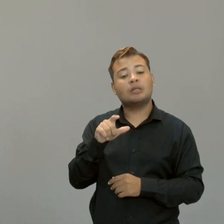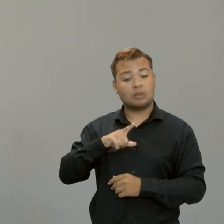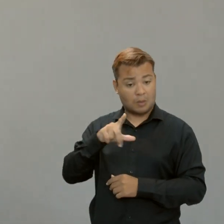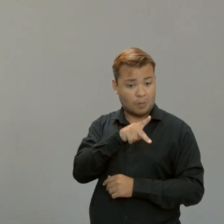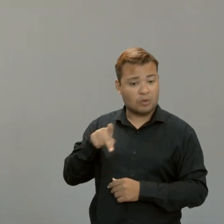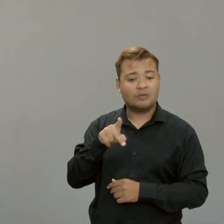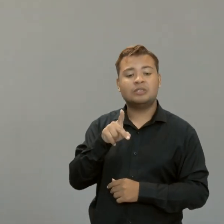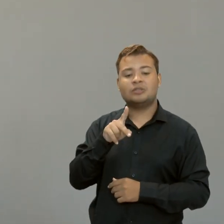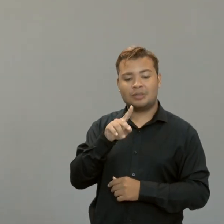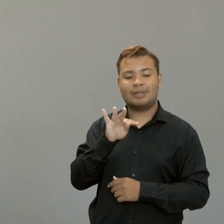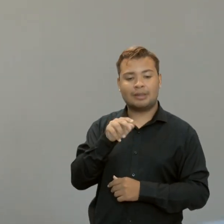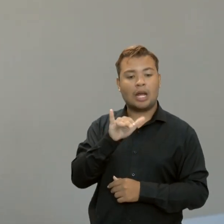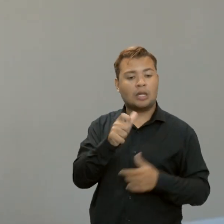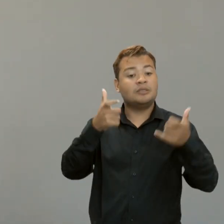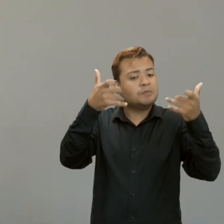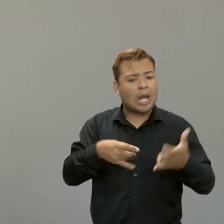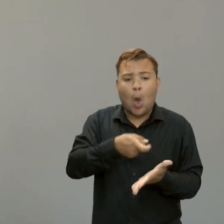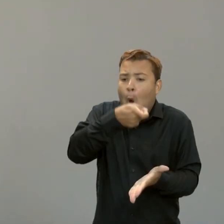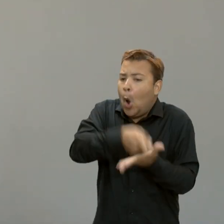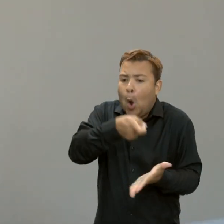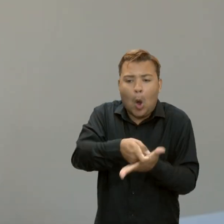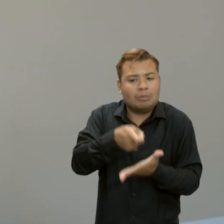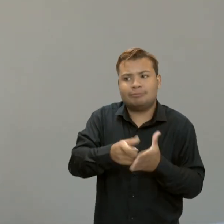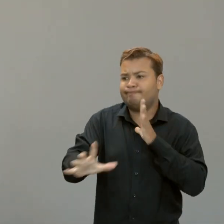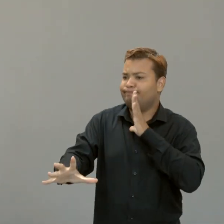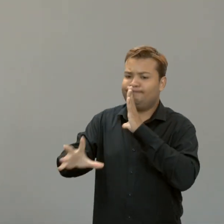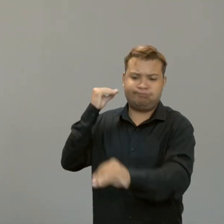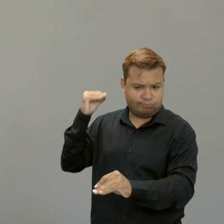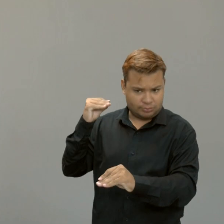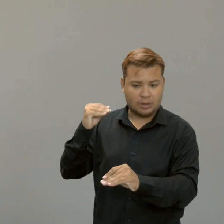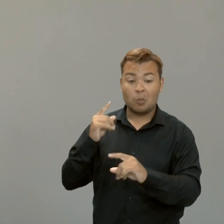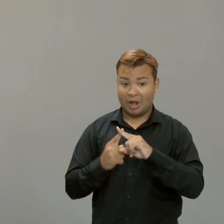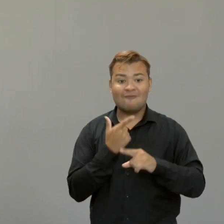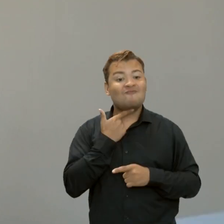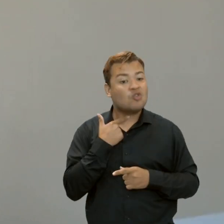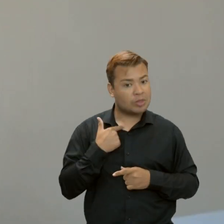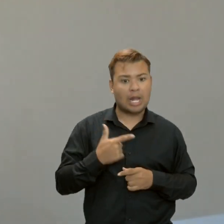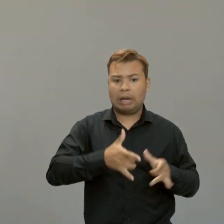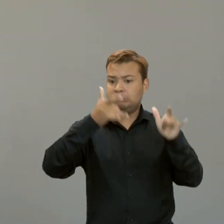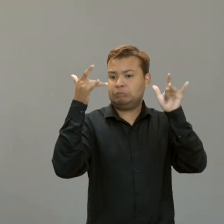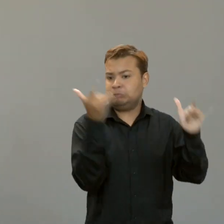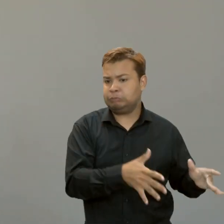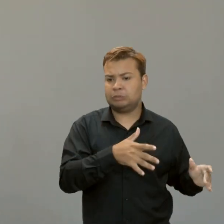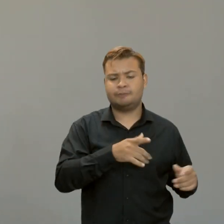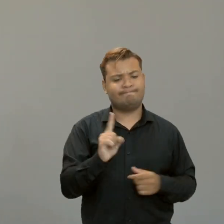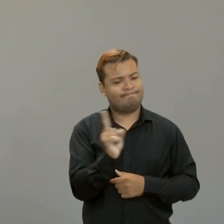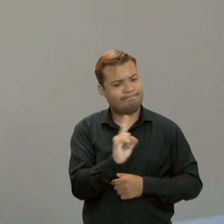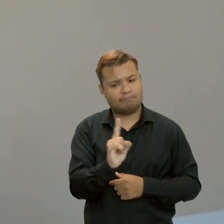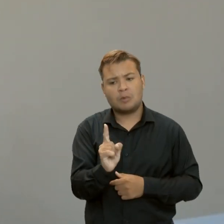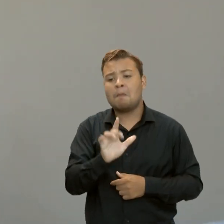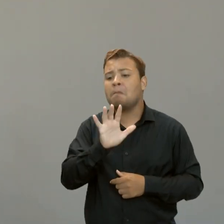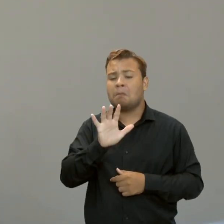de uma diáspora forçada, não é, que é o que a Leodegária faz. Ela não deseja sair de Goiás, mas ela é forçada a sair por conta da